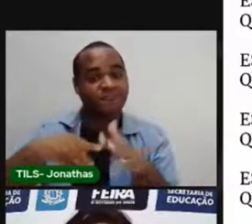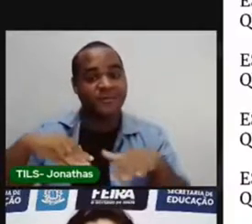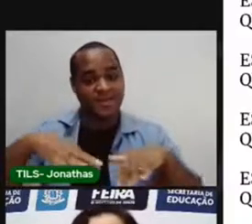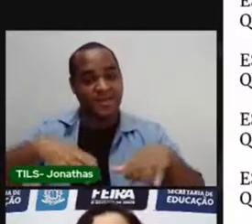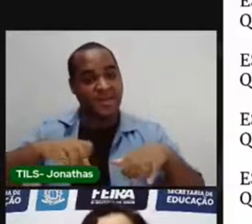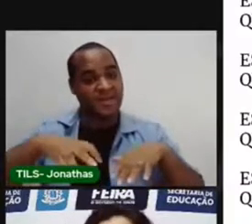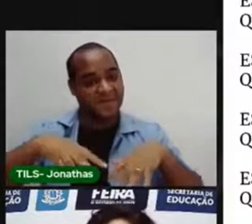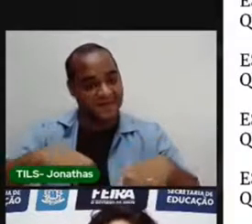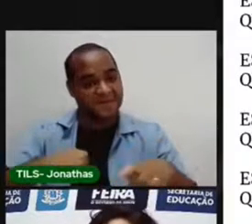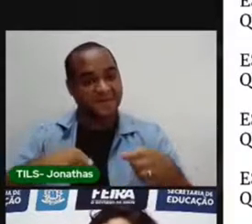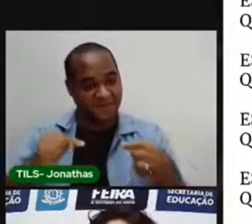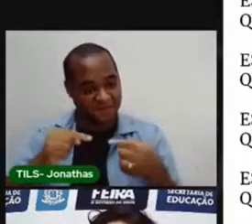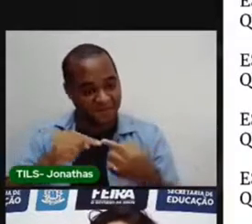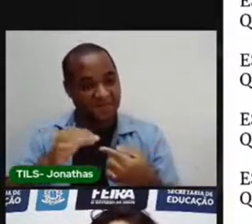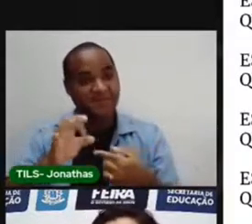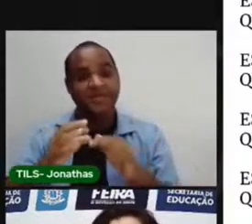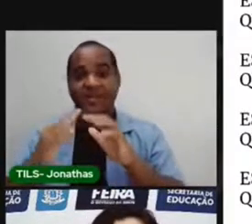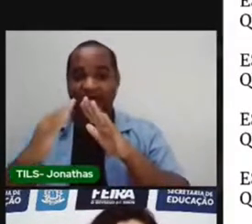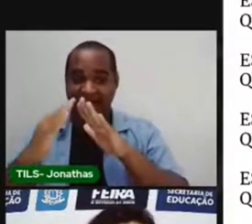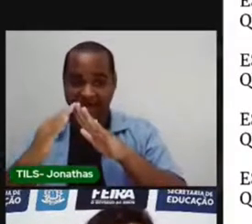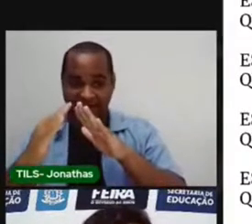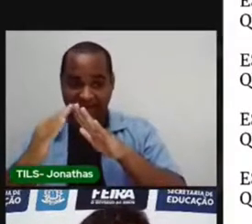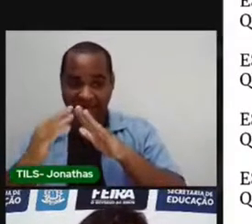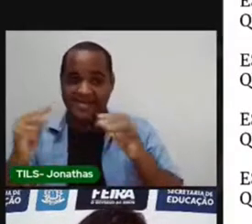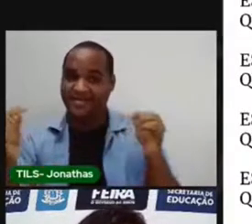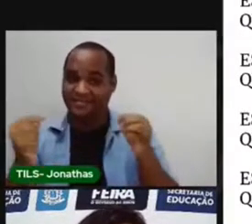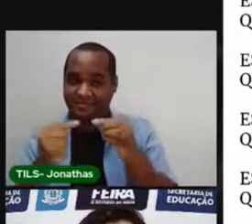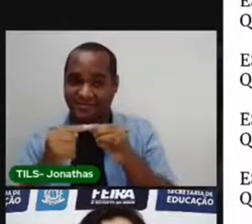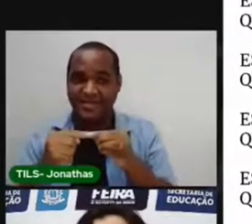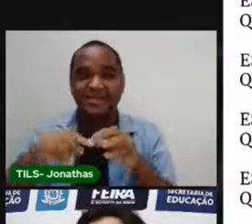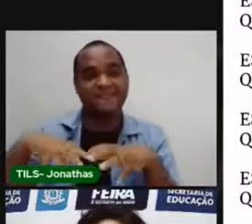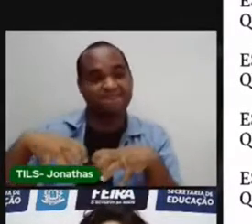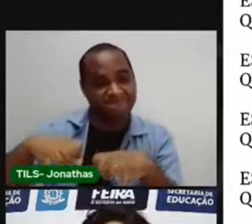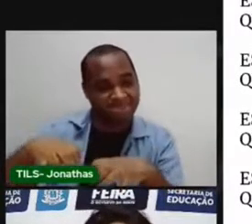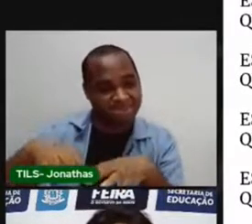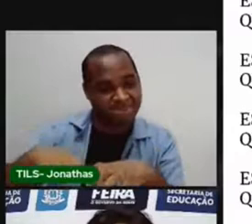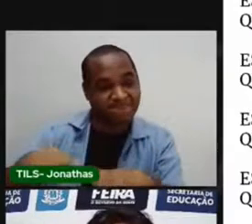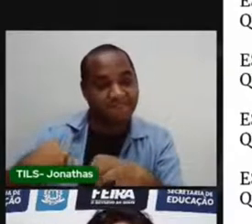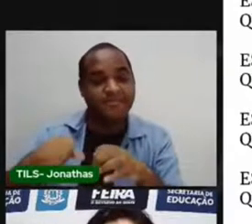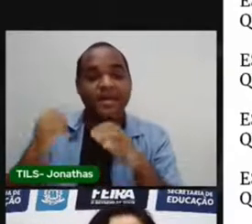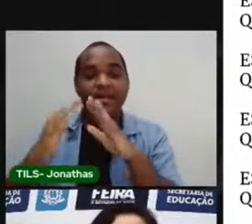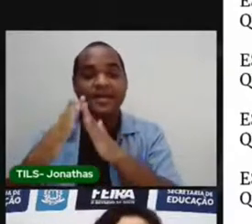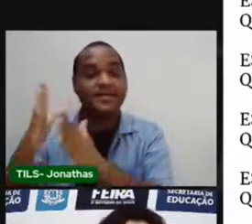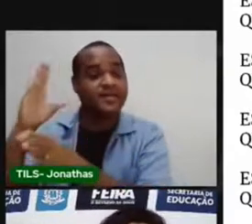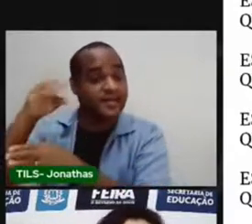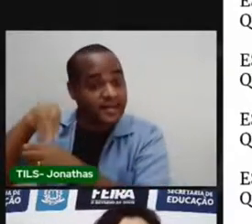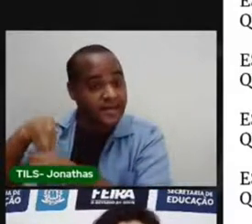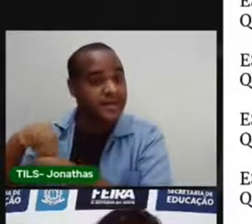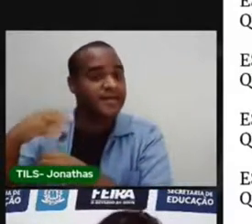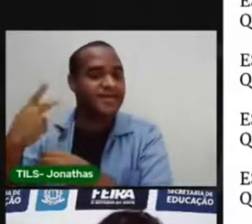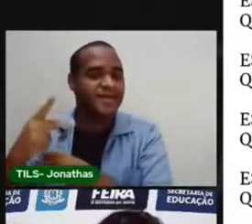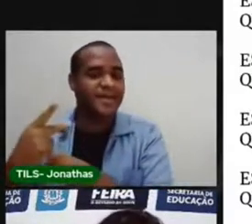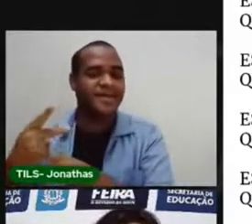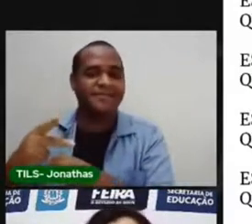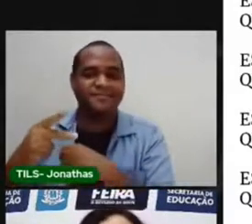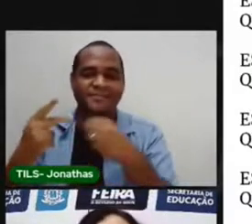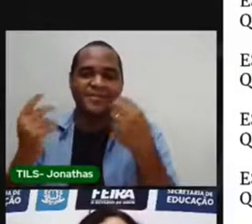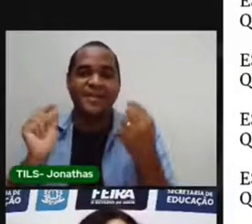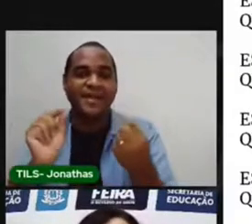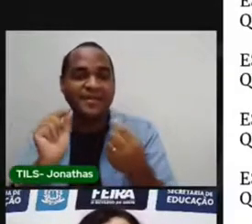cimento. Essa casa é de cimento. Quem mora nela é o